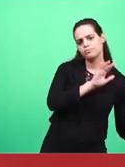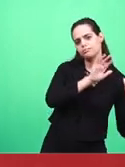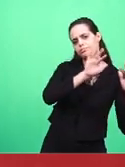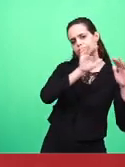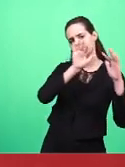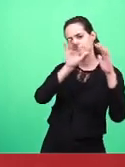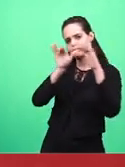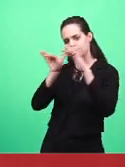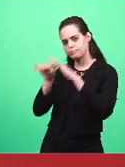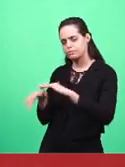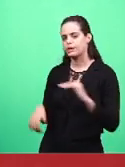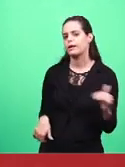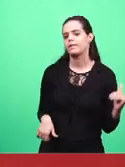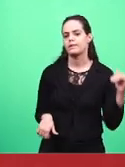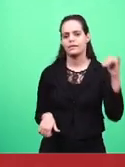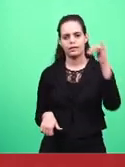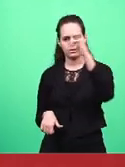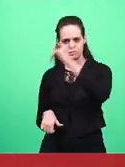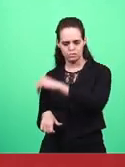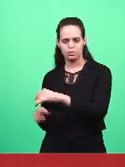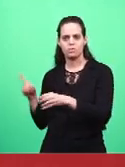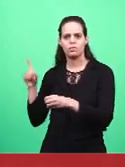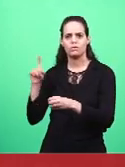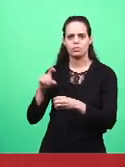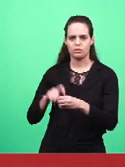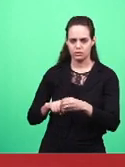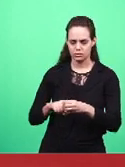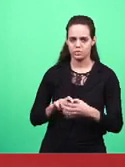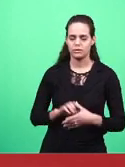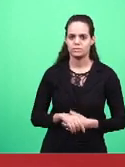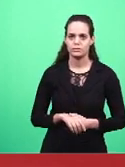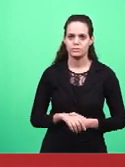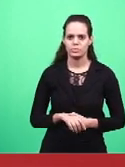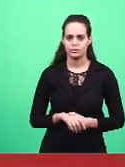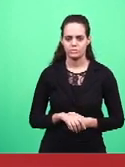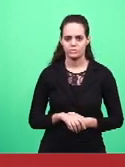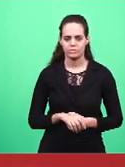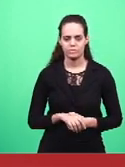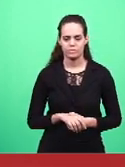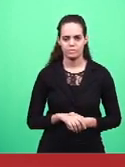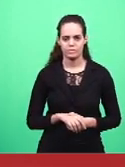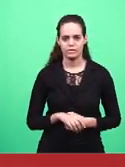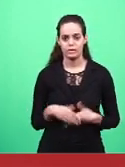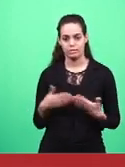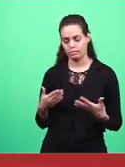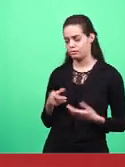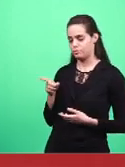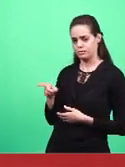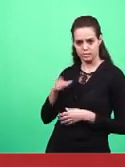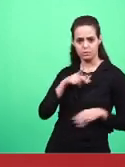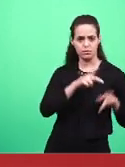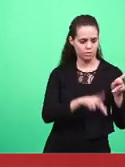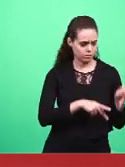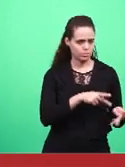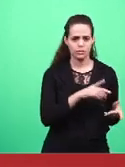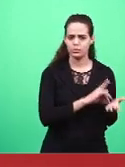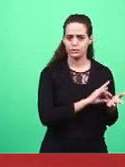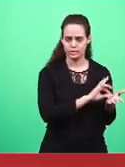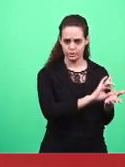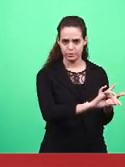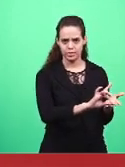estávamos passando por Asdod, estávamos indo para Jerusalém nessa última viagem, e o foguete estava